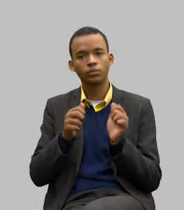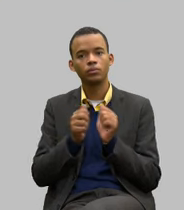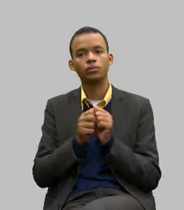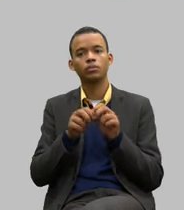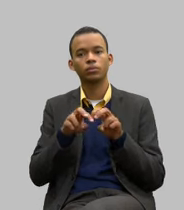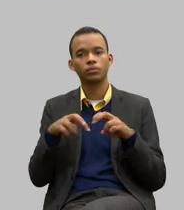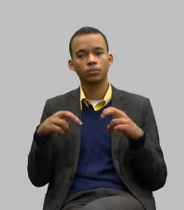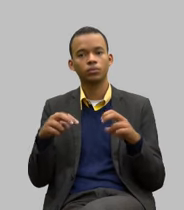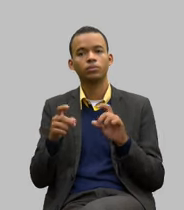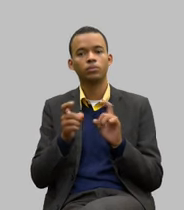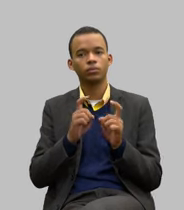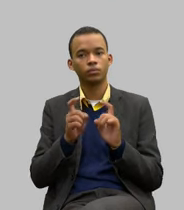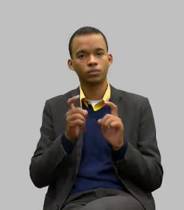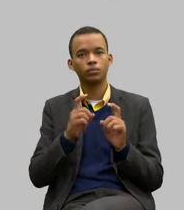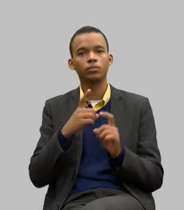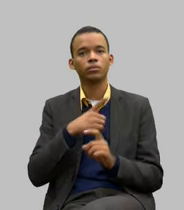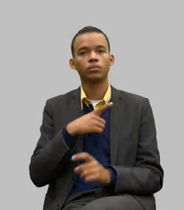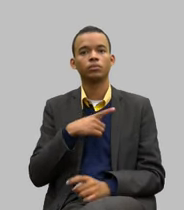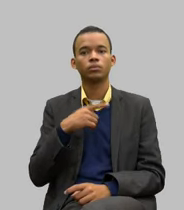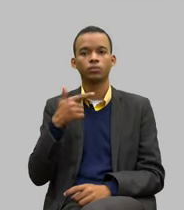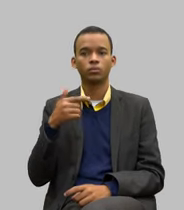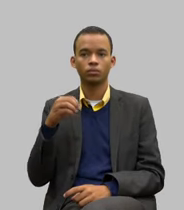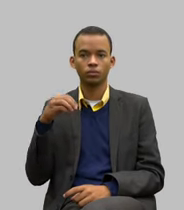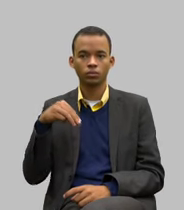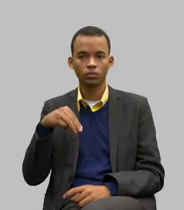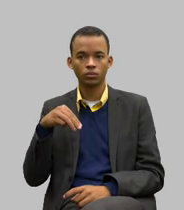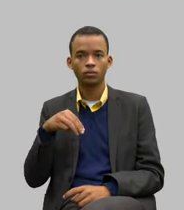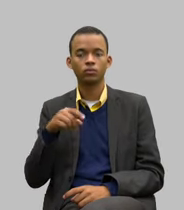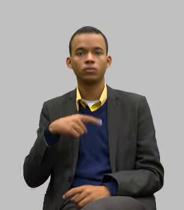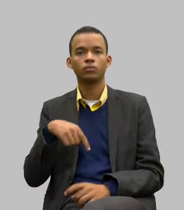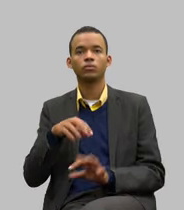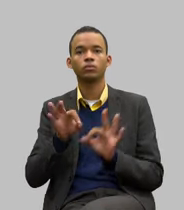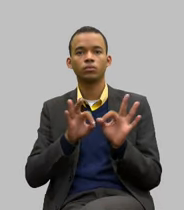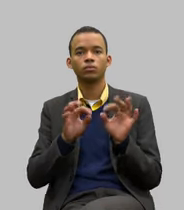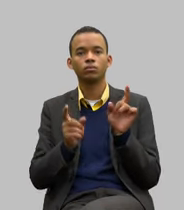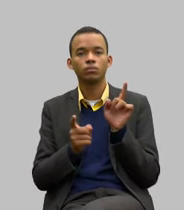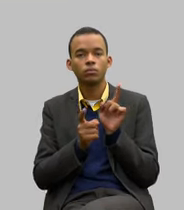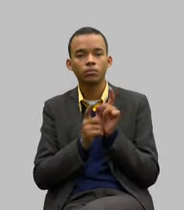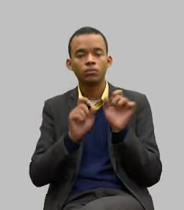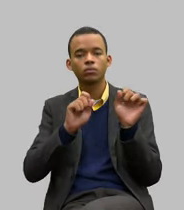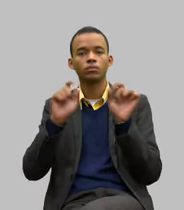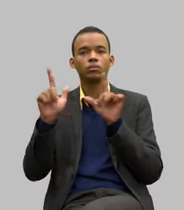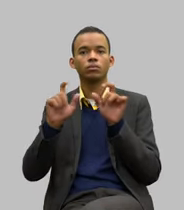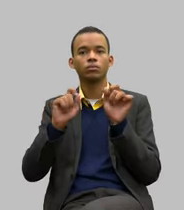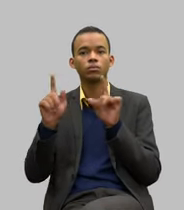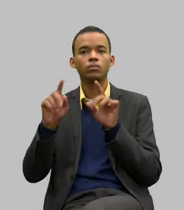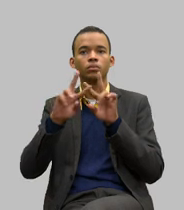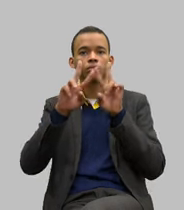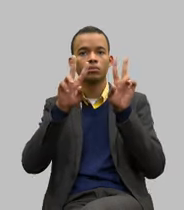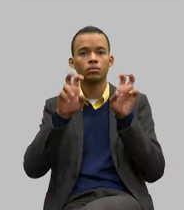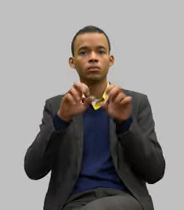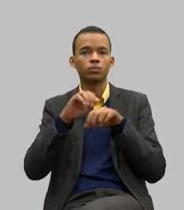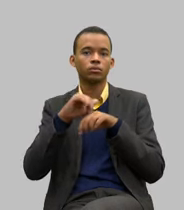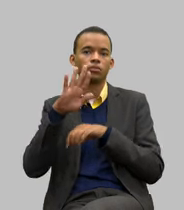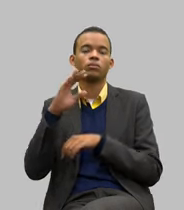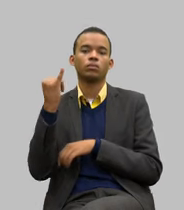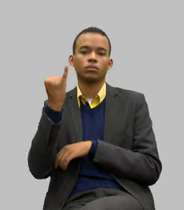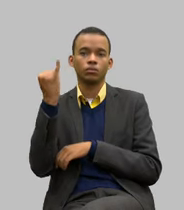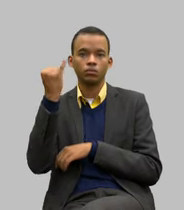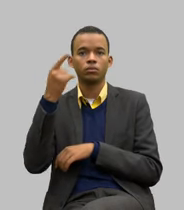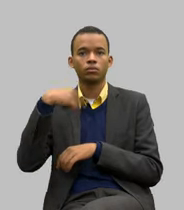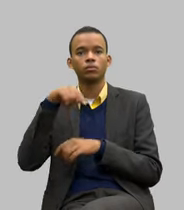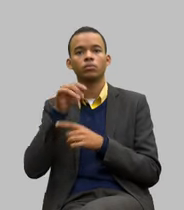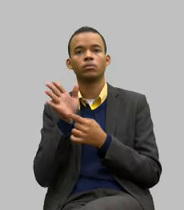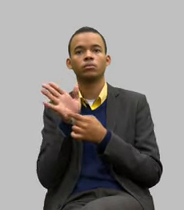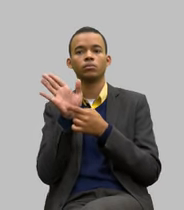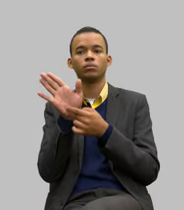eu nós fizemos ae juspo fez uma pequena apresentação com cada um dos Tópicos mais importantes a serem mostrados aqui na